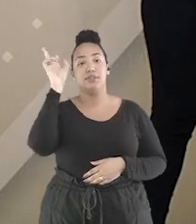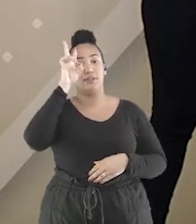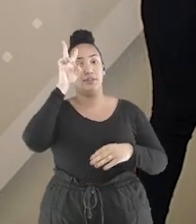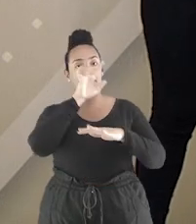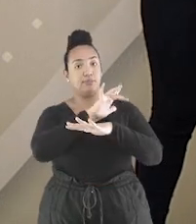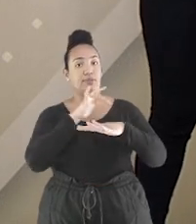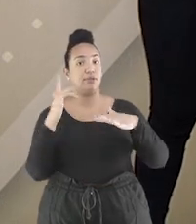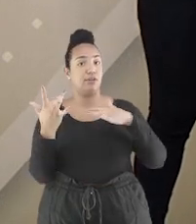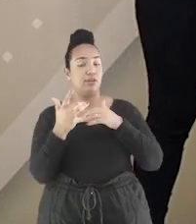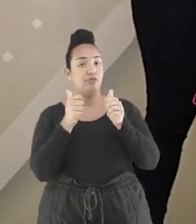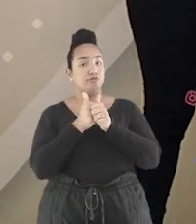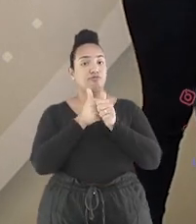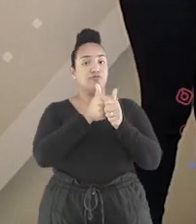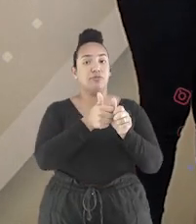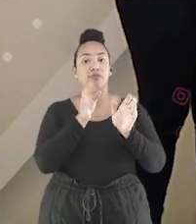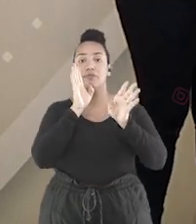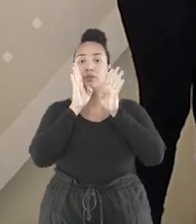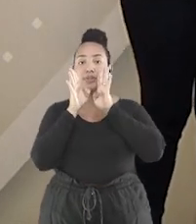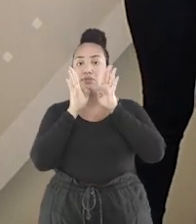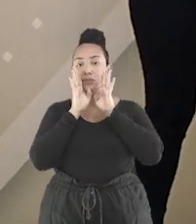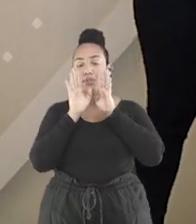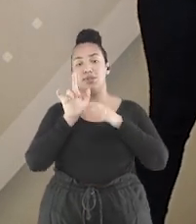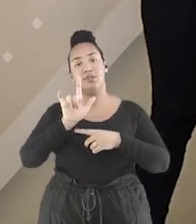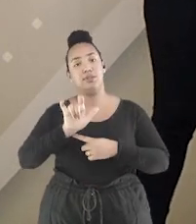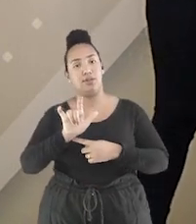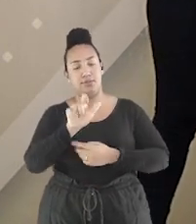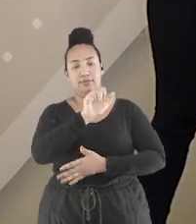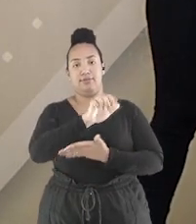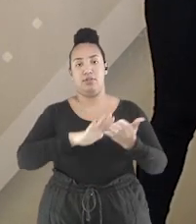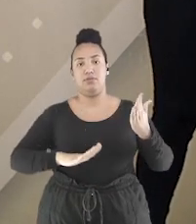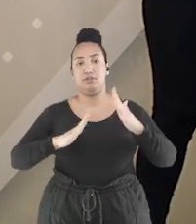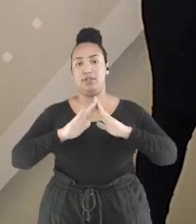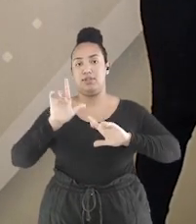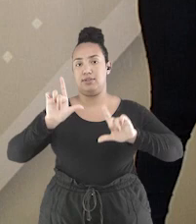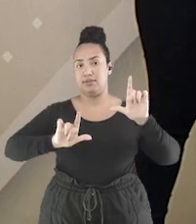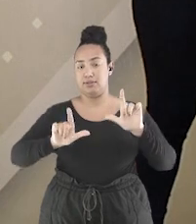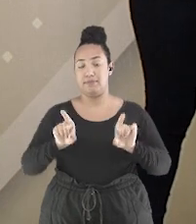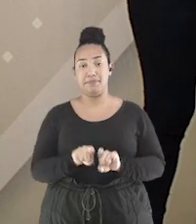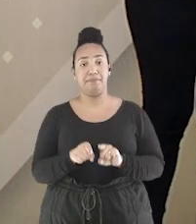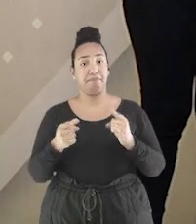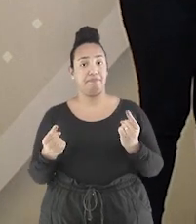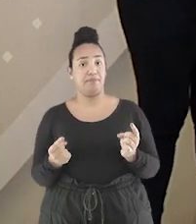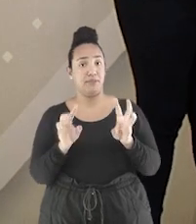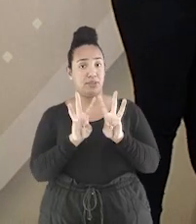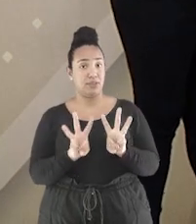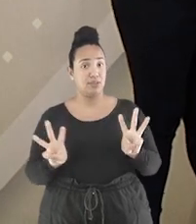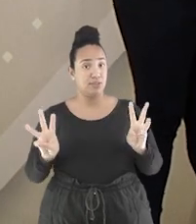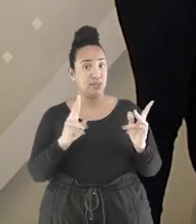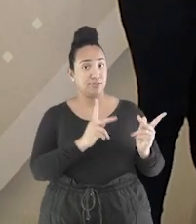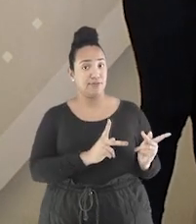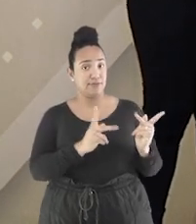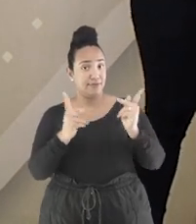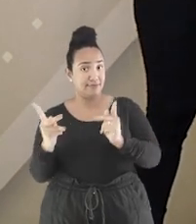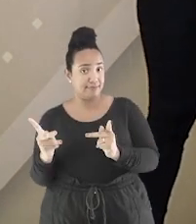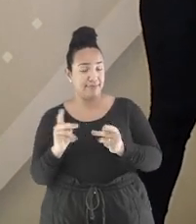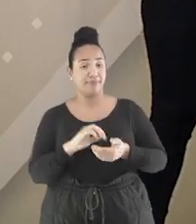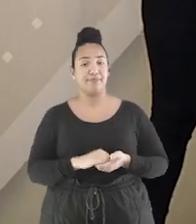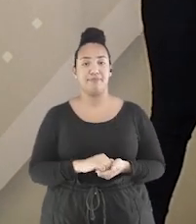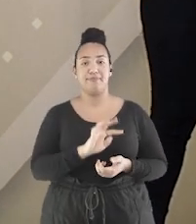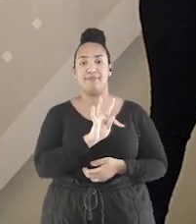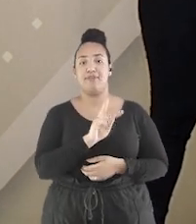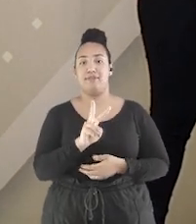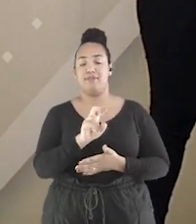redes sociais, Facebook, Instagram, @deverincasanatv e acessem o nosso site